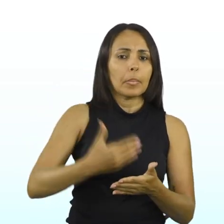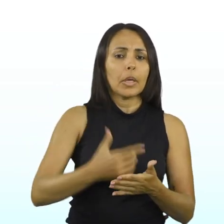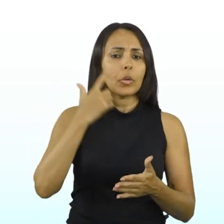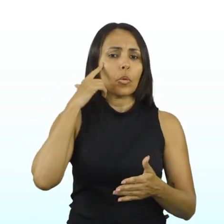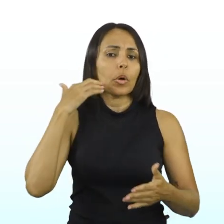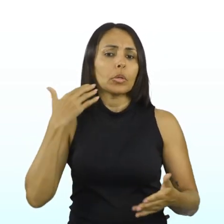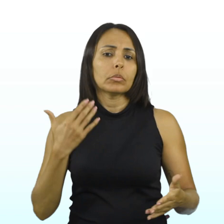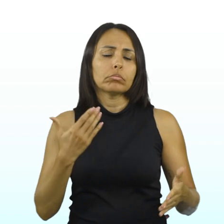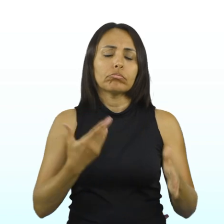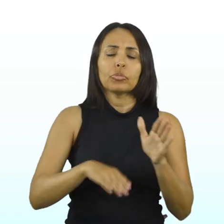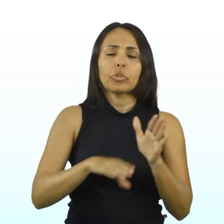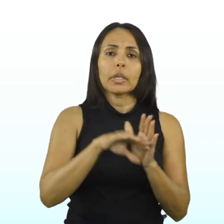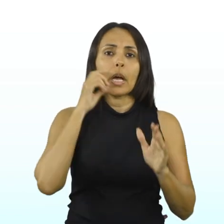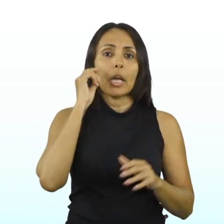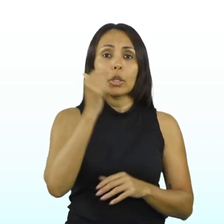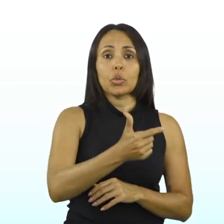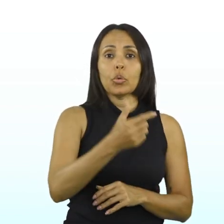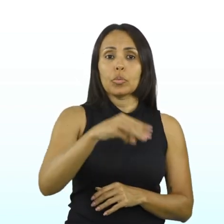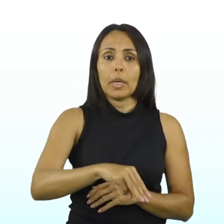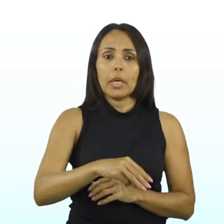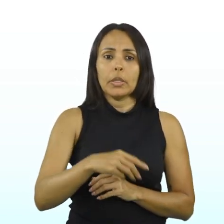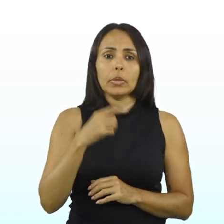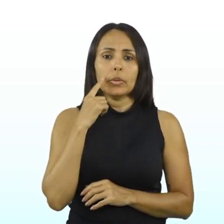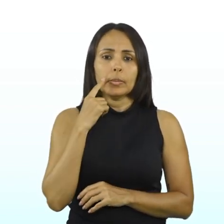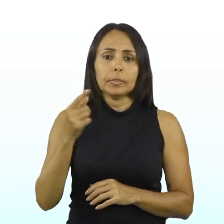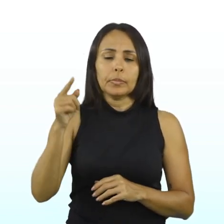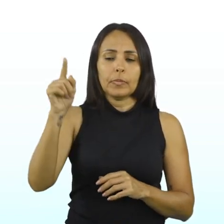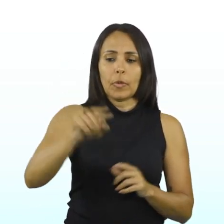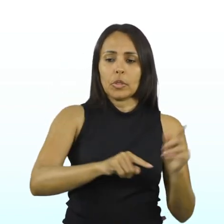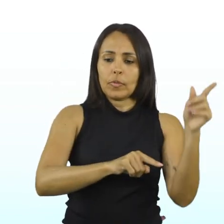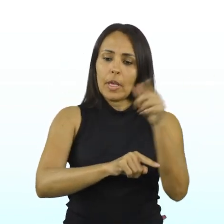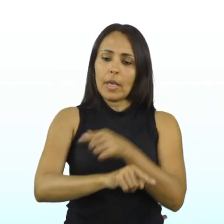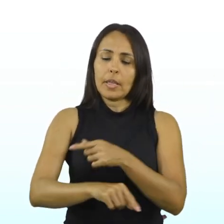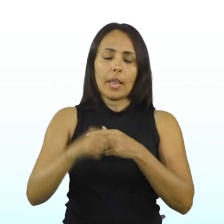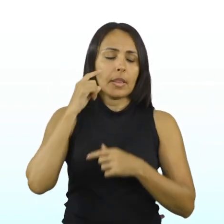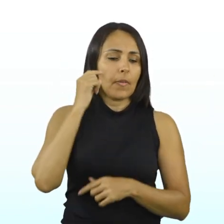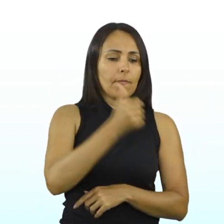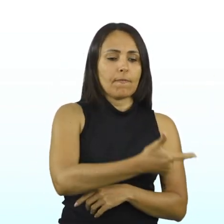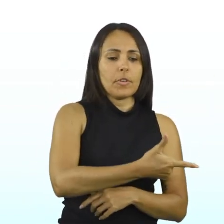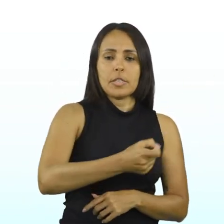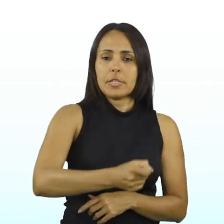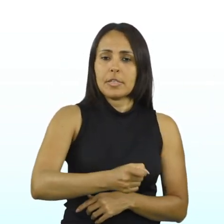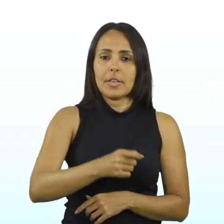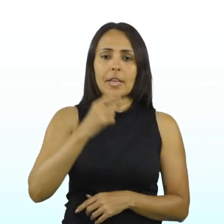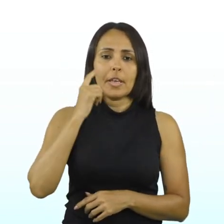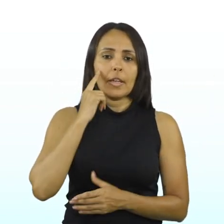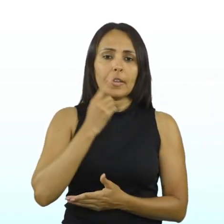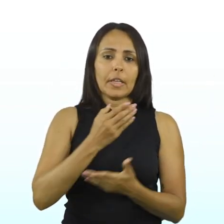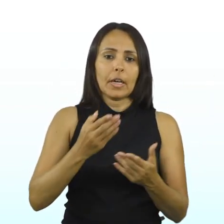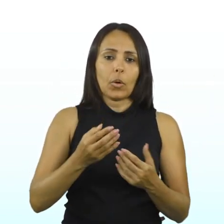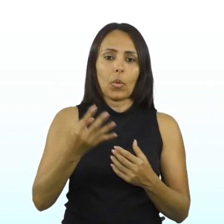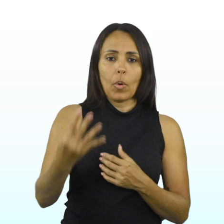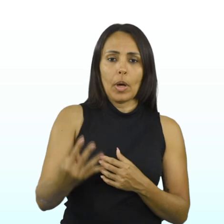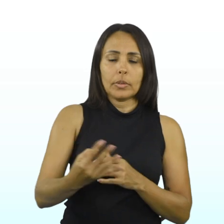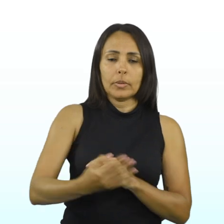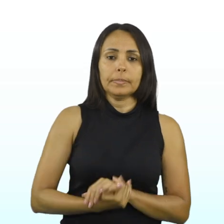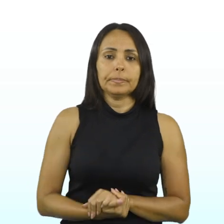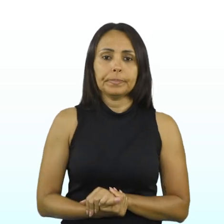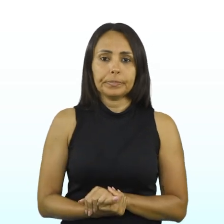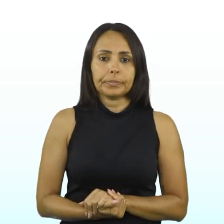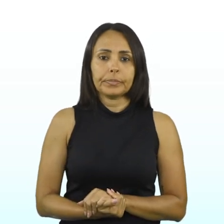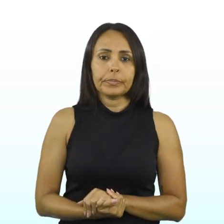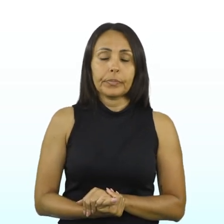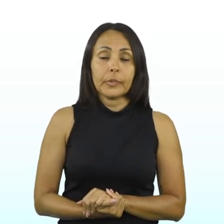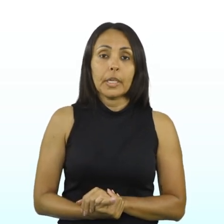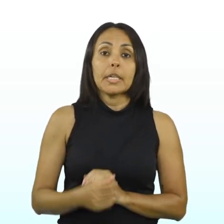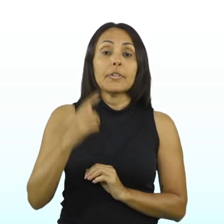quando chegarmos em 2 metros, você pode fazer uma regrinha de 3. Se 10 metros é 20, 2 metros vai dar 4. Então,